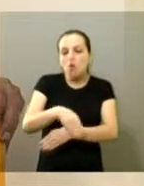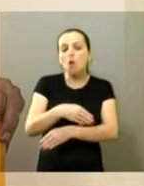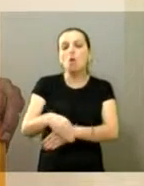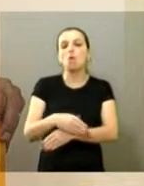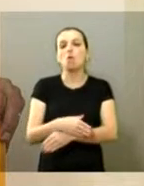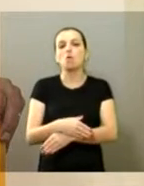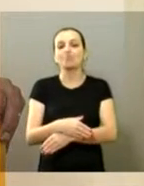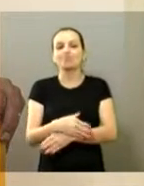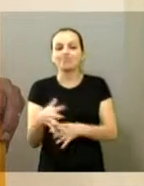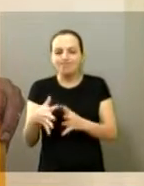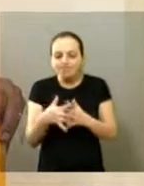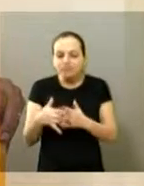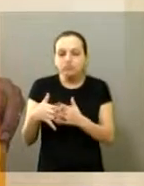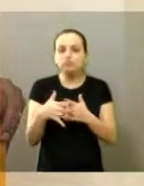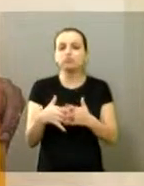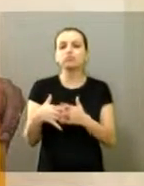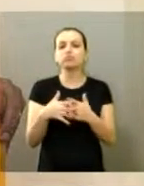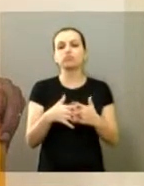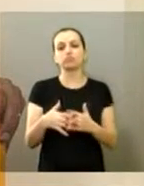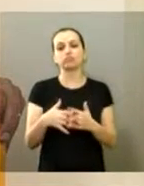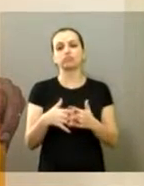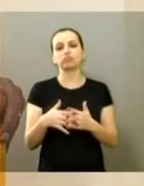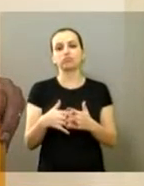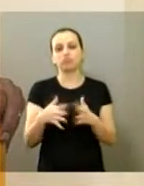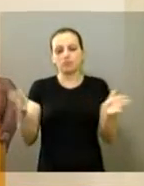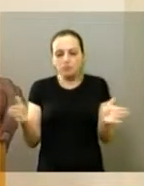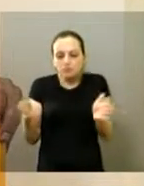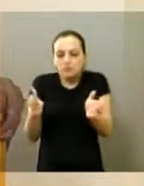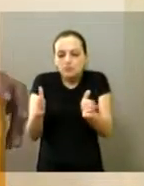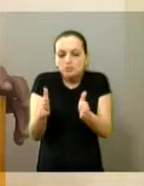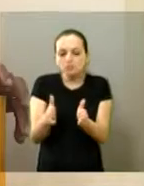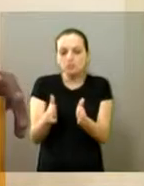acabam complicando. A vida é uma rua estreita.